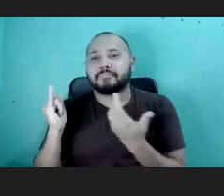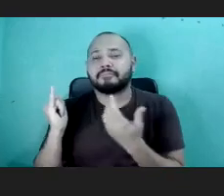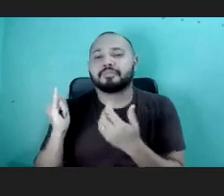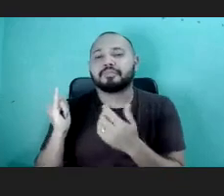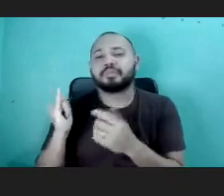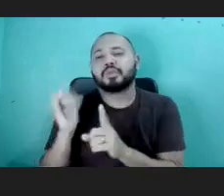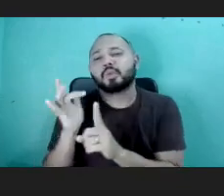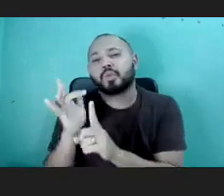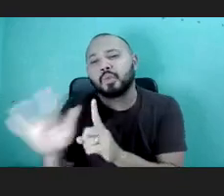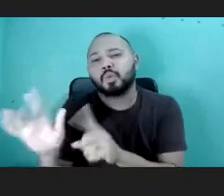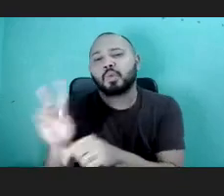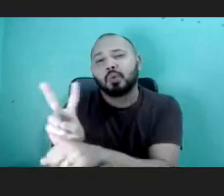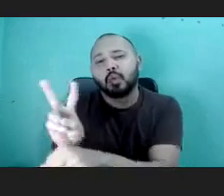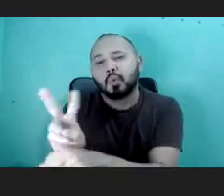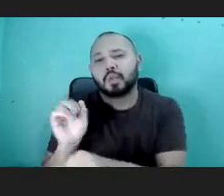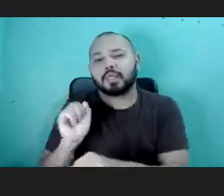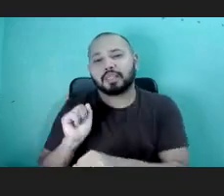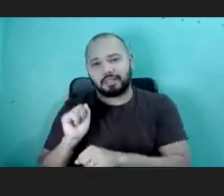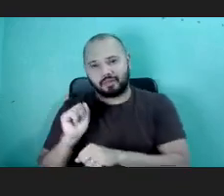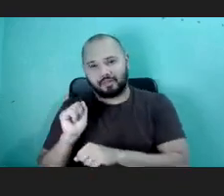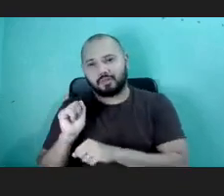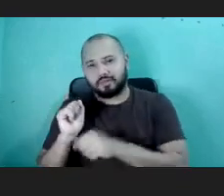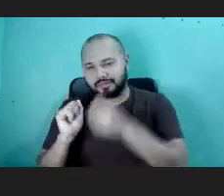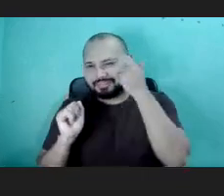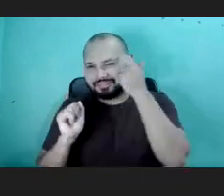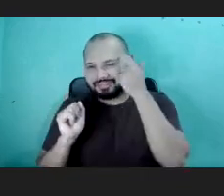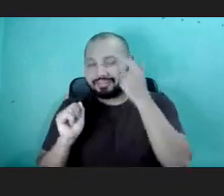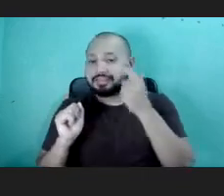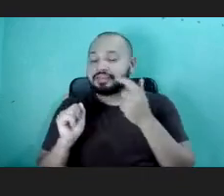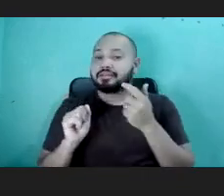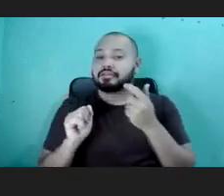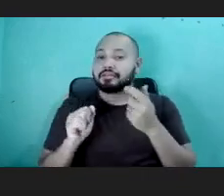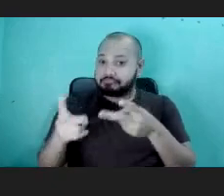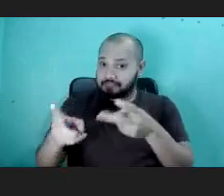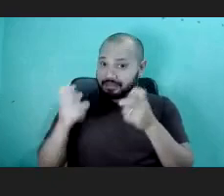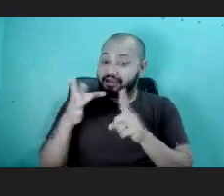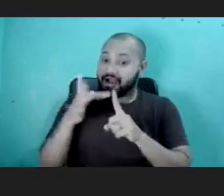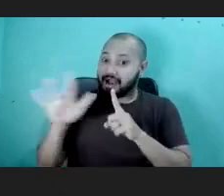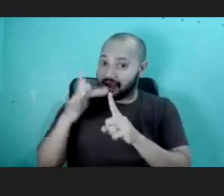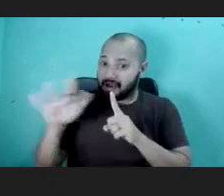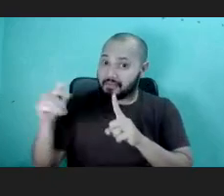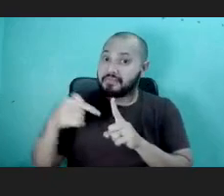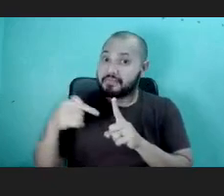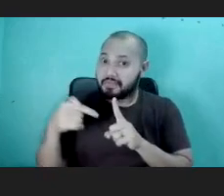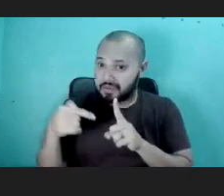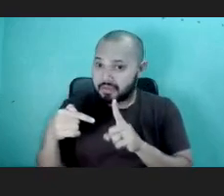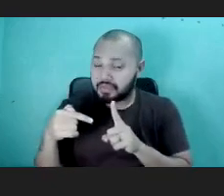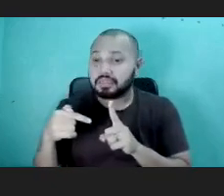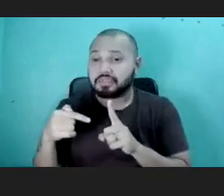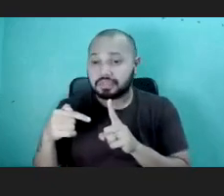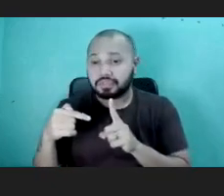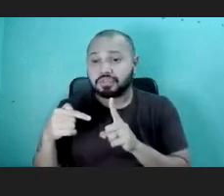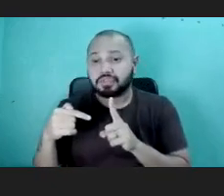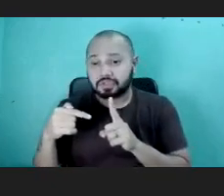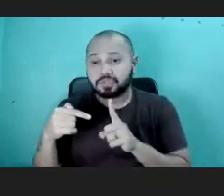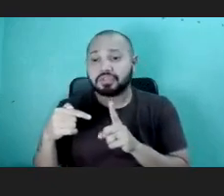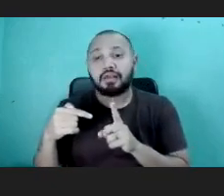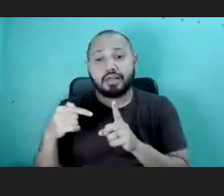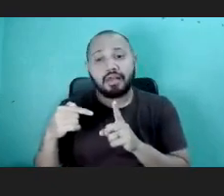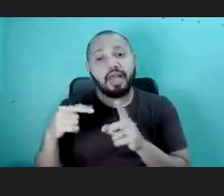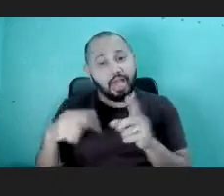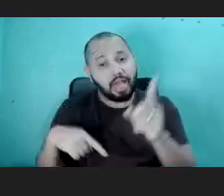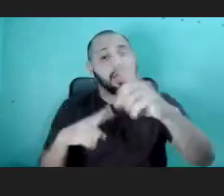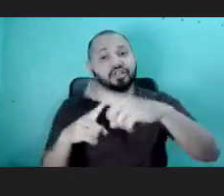cuidadoso, enfim, né? É interessante perceber como o capacitismo, ele é uma violência que se